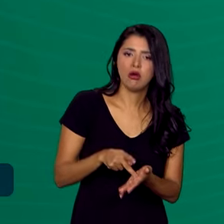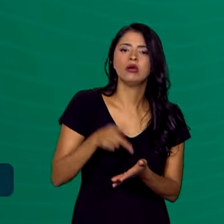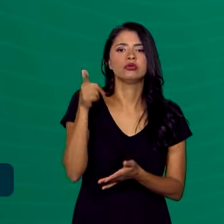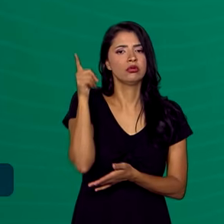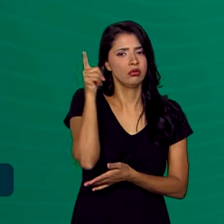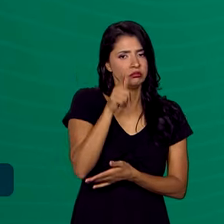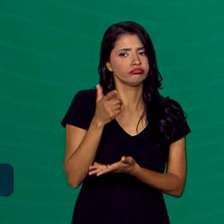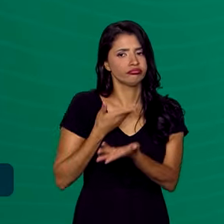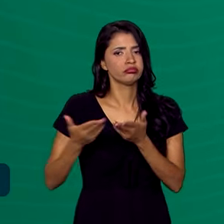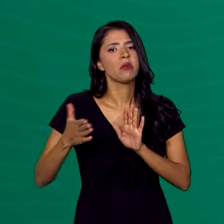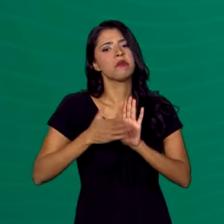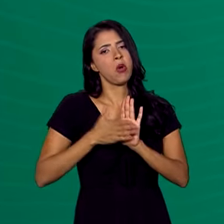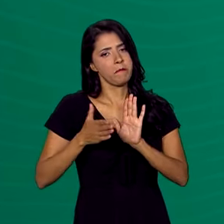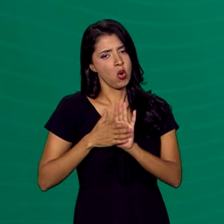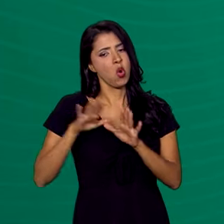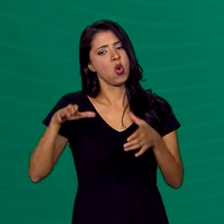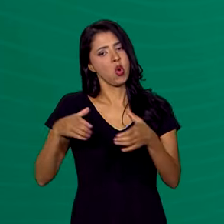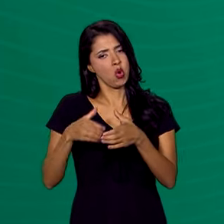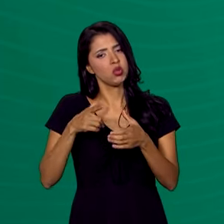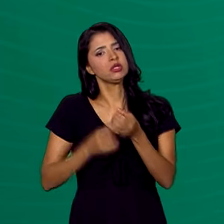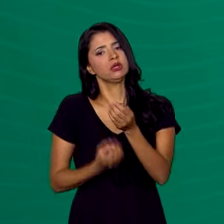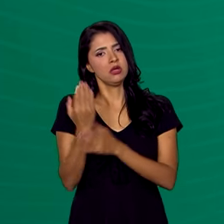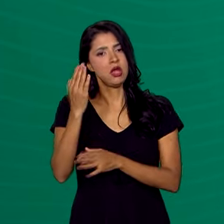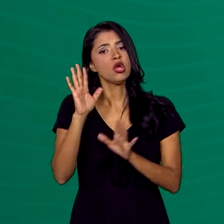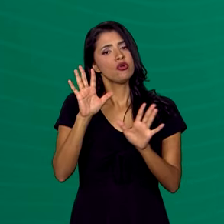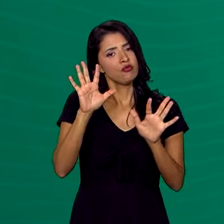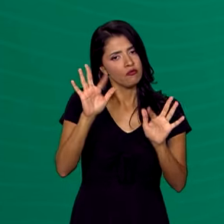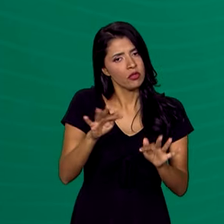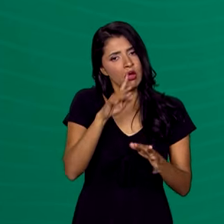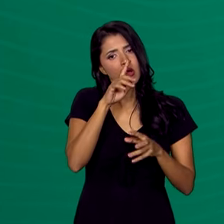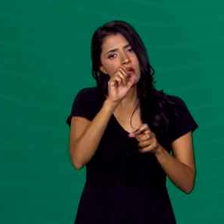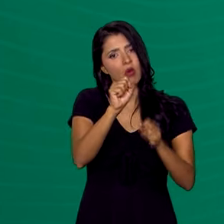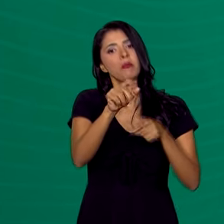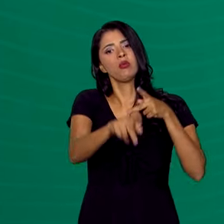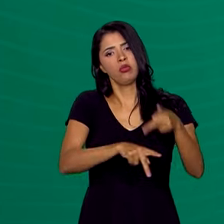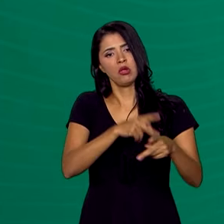gente construa uma proposta coletiva que ao final fortaleça a população brasileira.